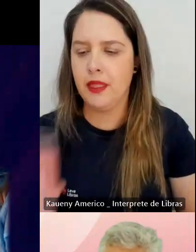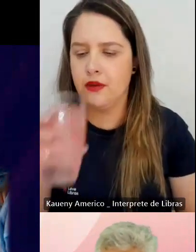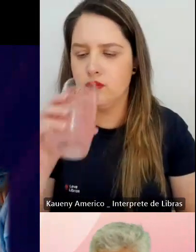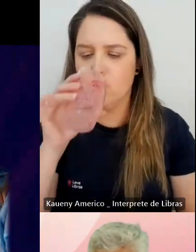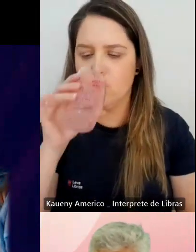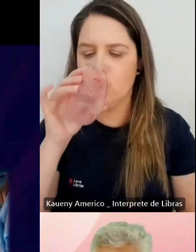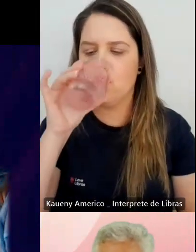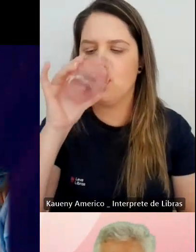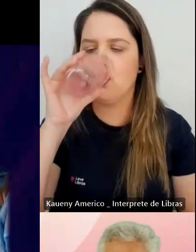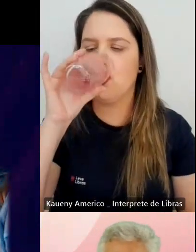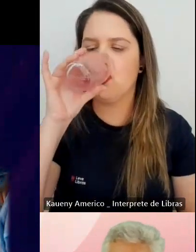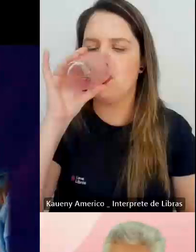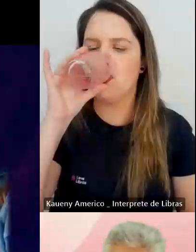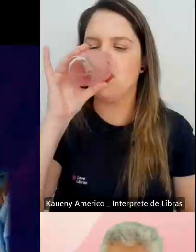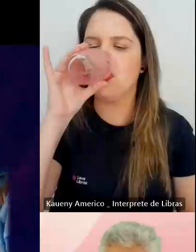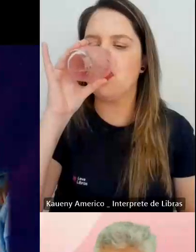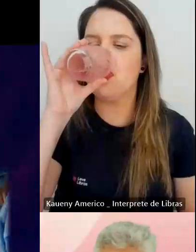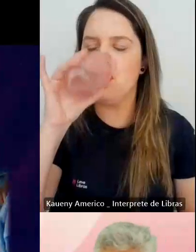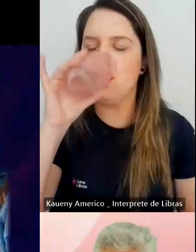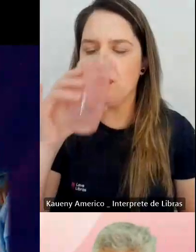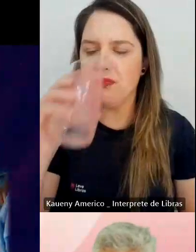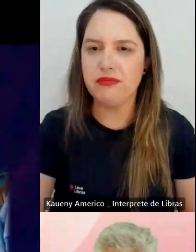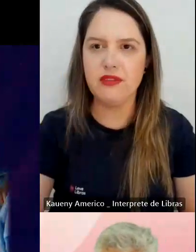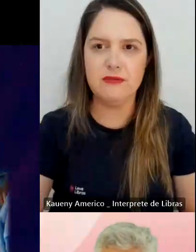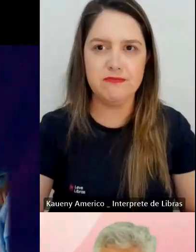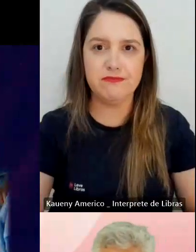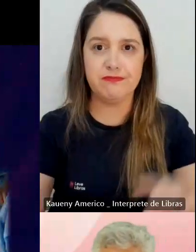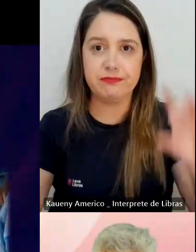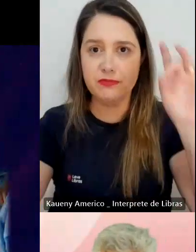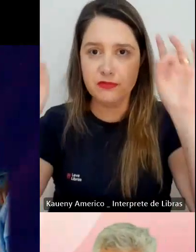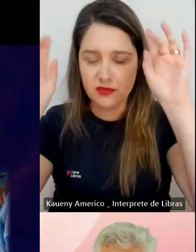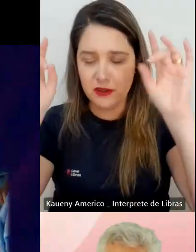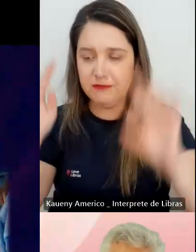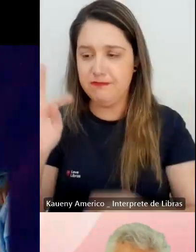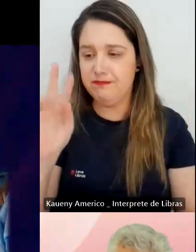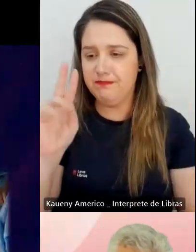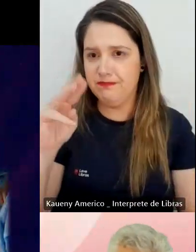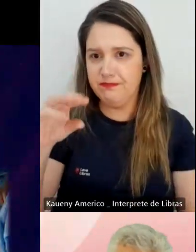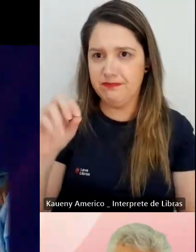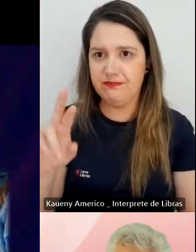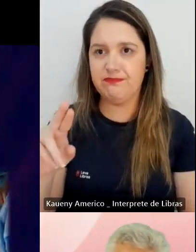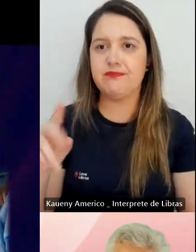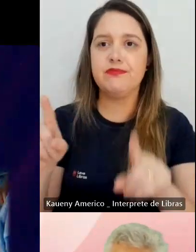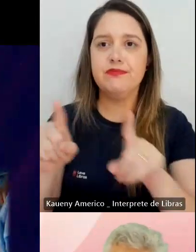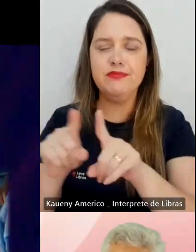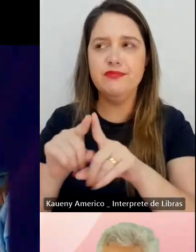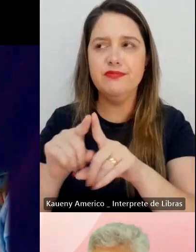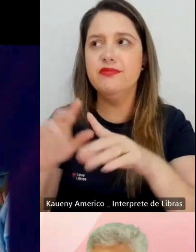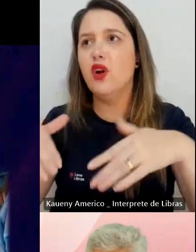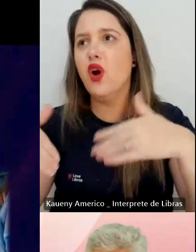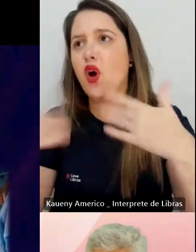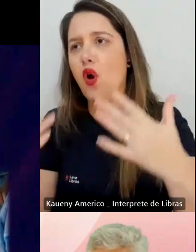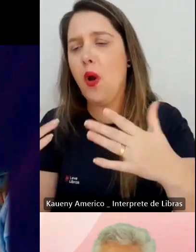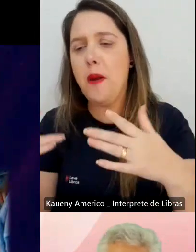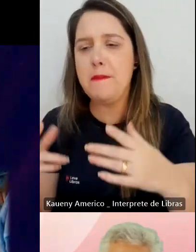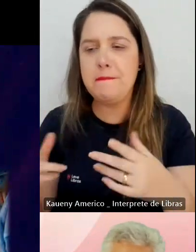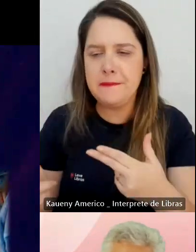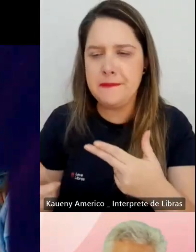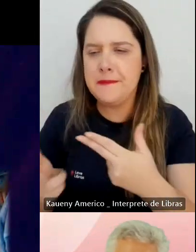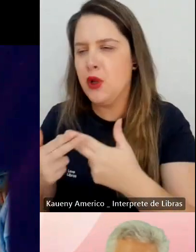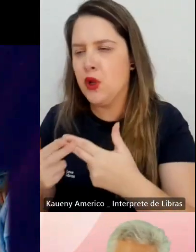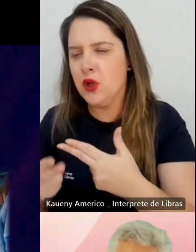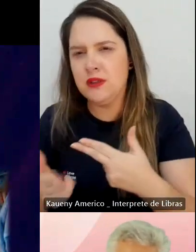é específica para esses tumores que são hormônios sensíveis, ou seja, você bloqueando esses receptores, você